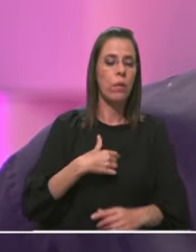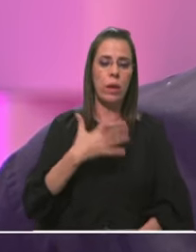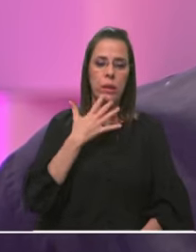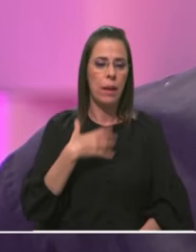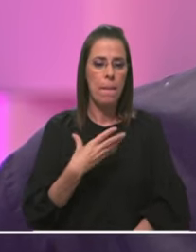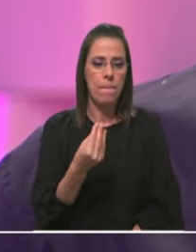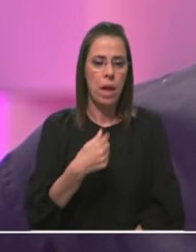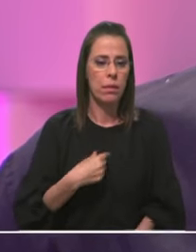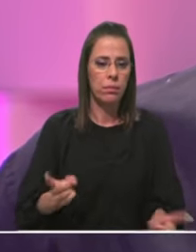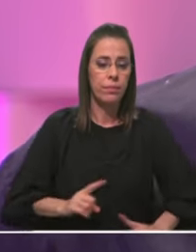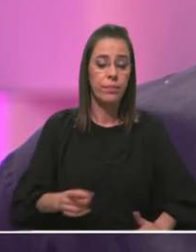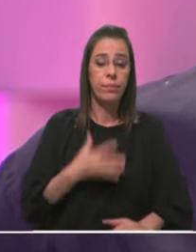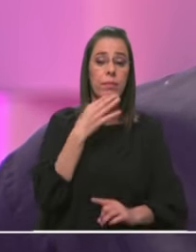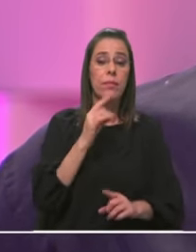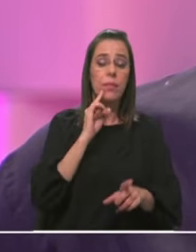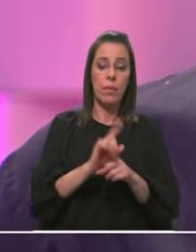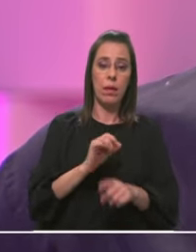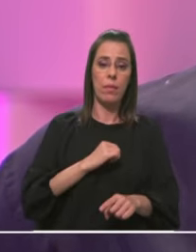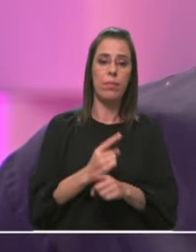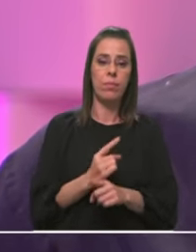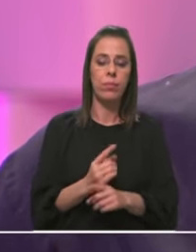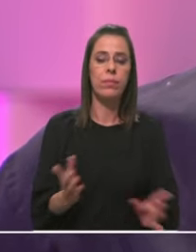medo e acredito que as minhas Amã também o tenham tido sim